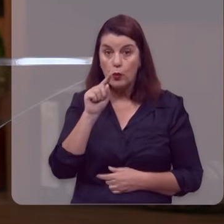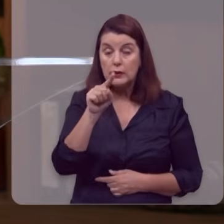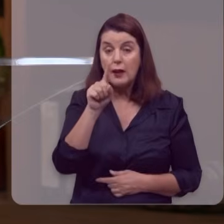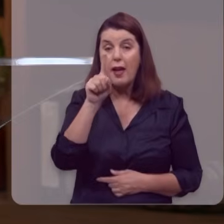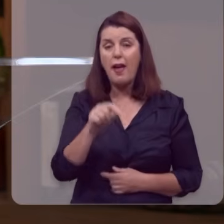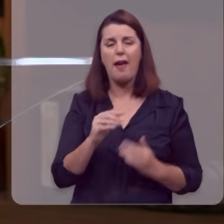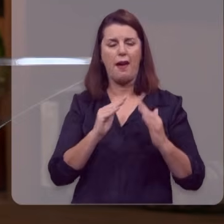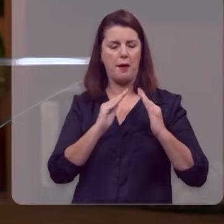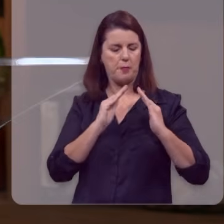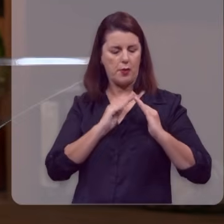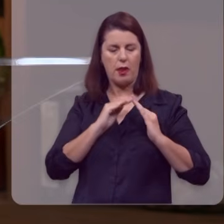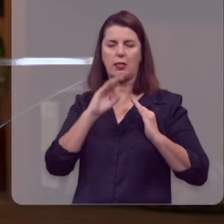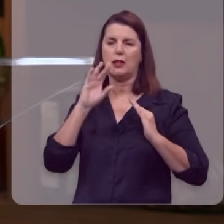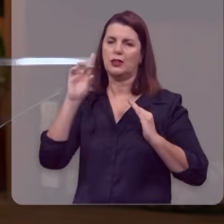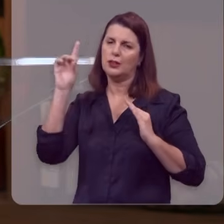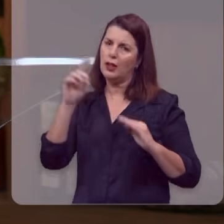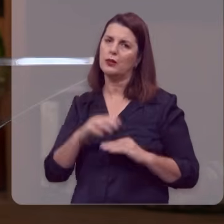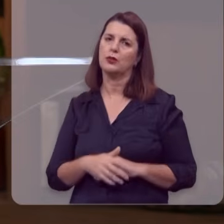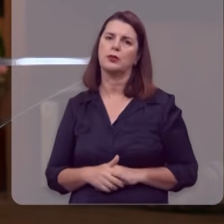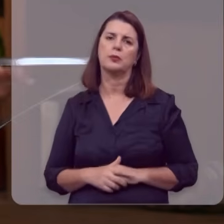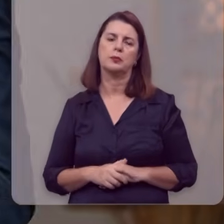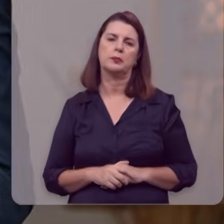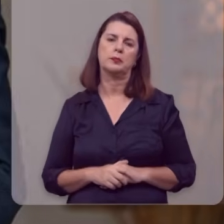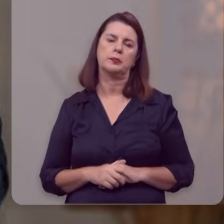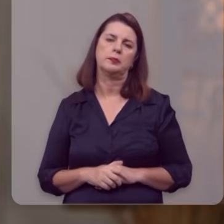Você é a morada de Deus.